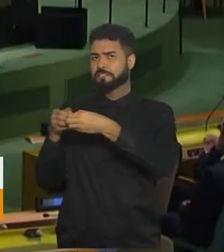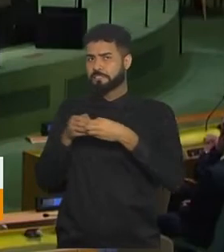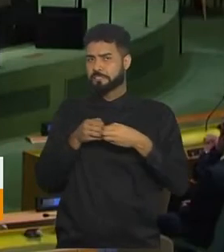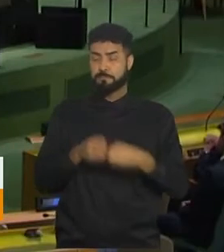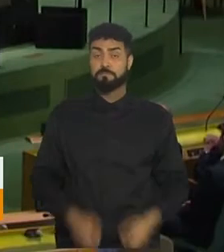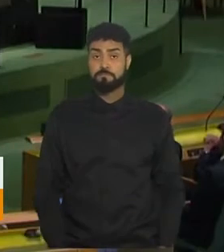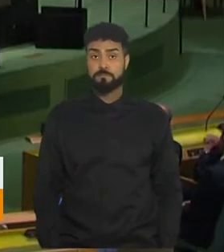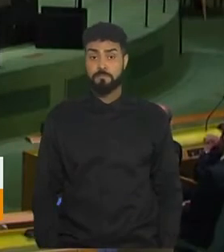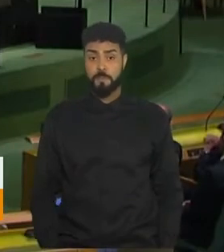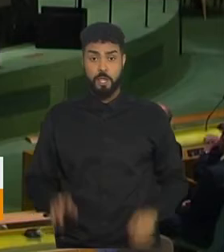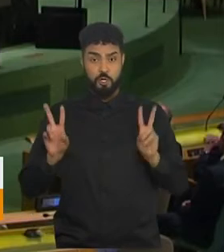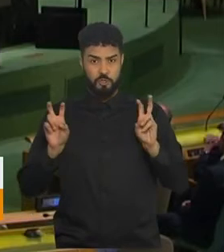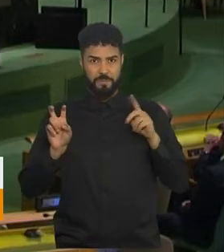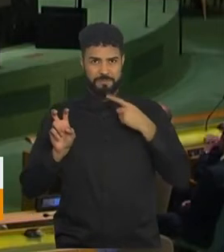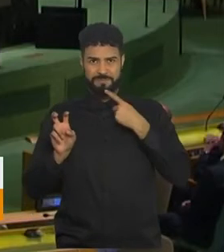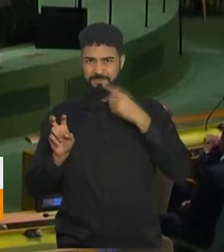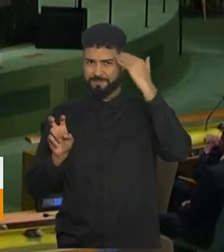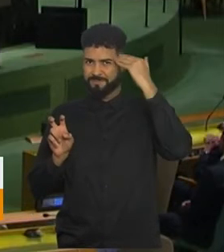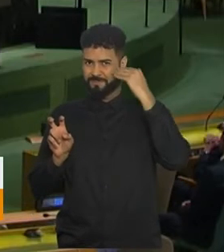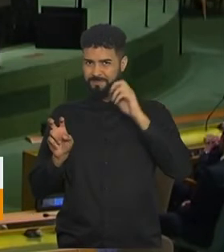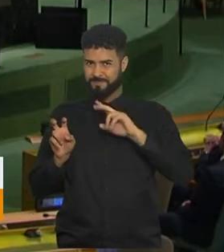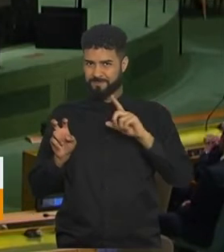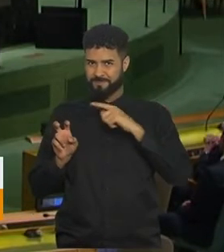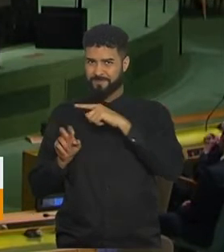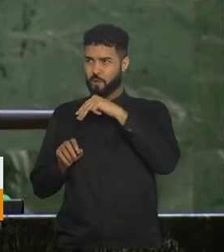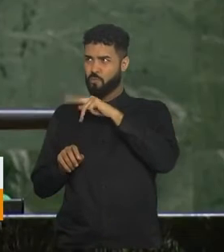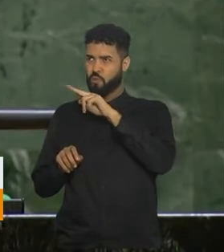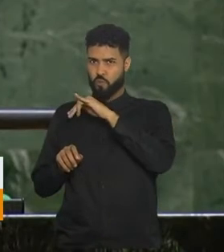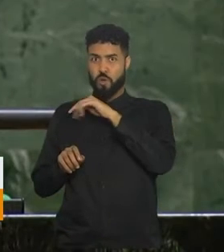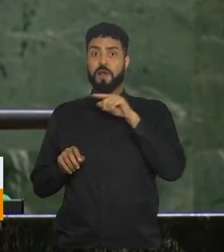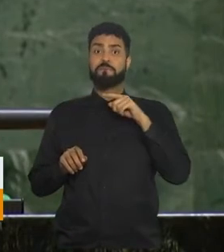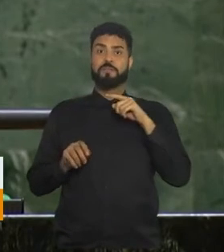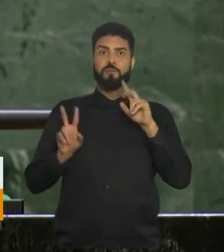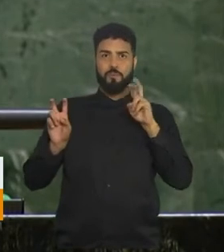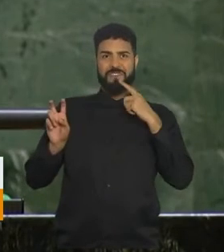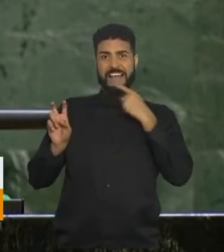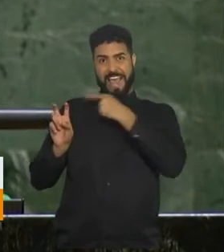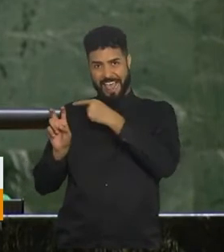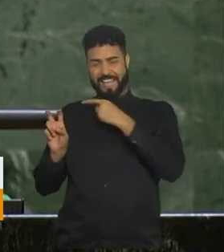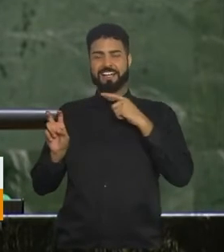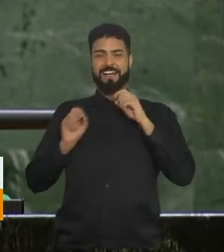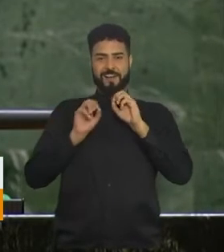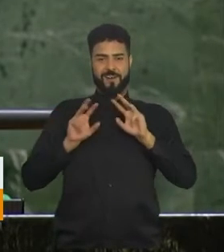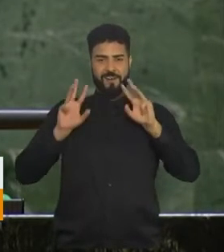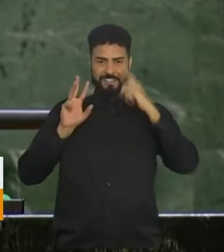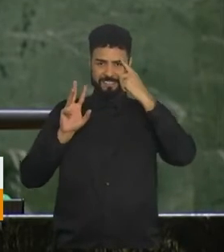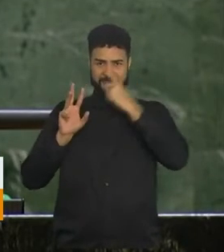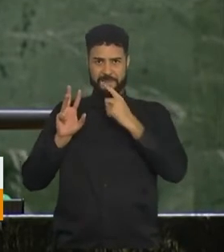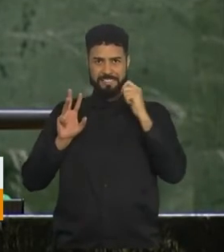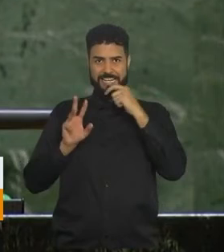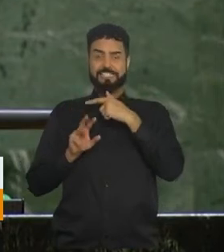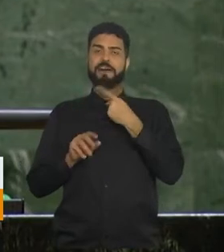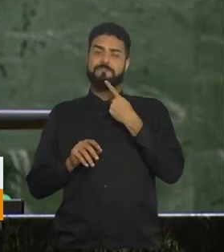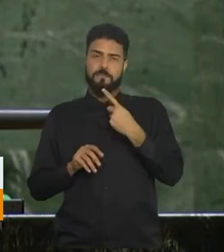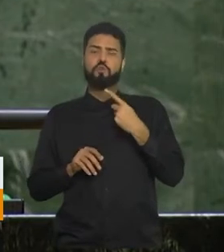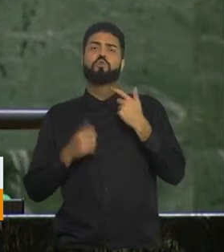Ao se referir à fala do presidente sul-coreano Moon Jae-in, também na Assembleia da ONU na semana passada, quando ele repetiu o